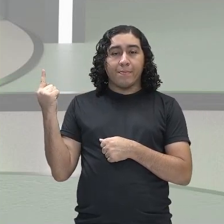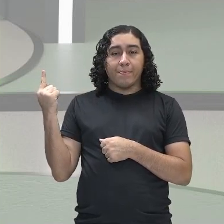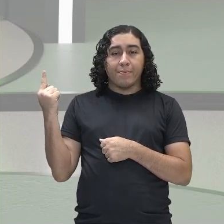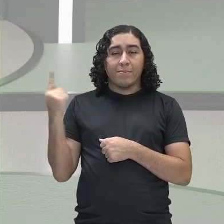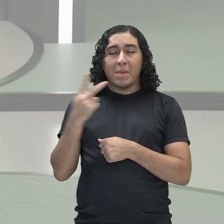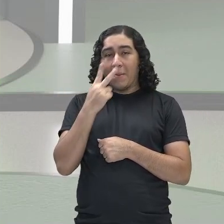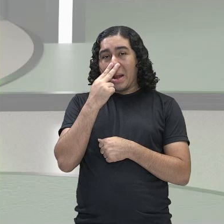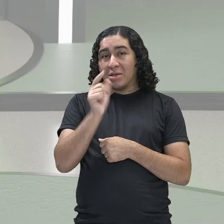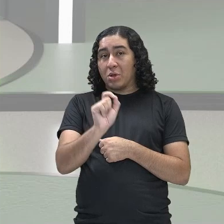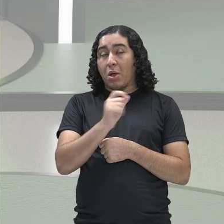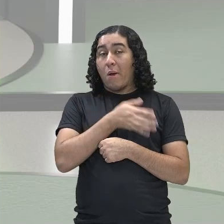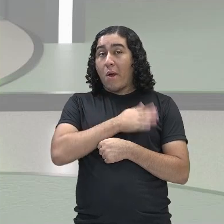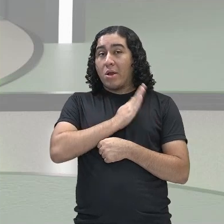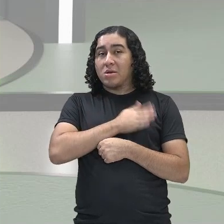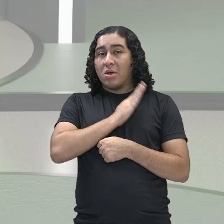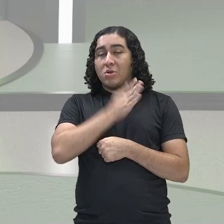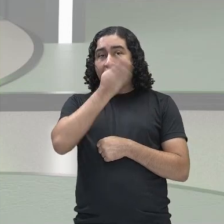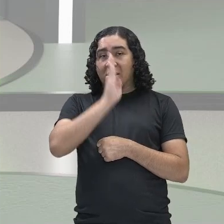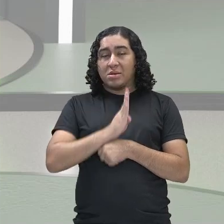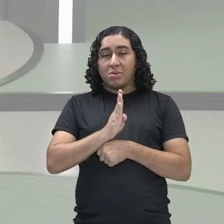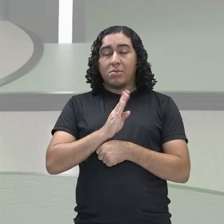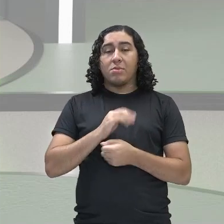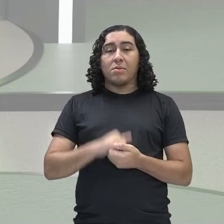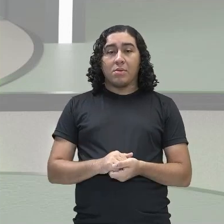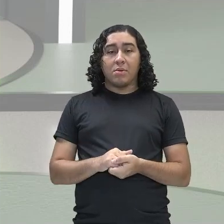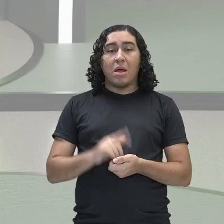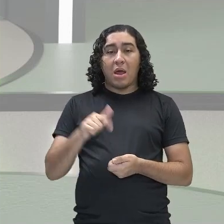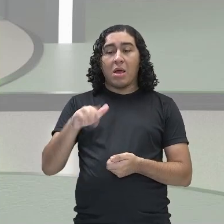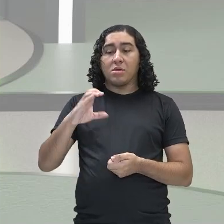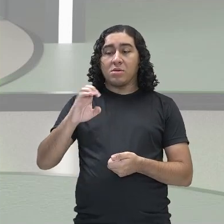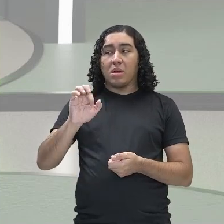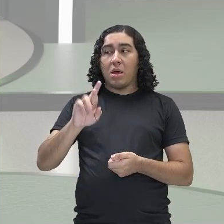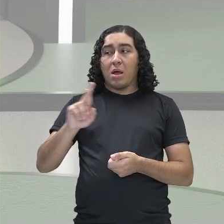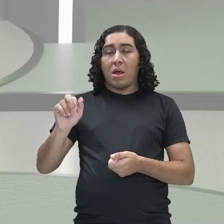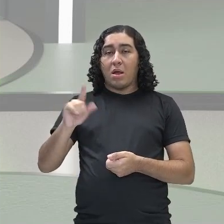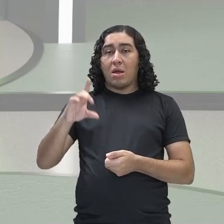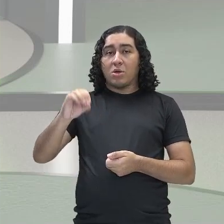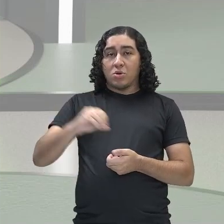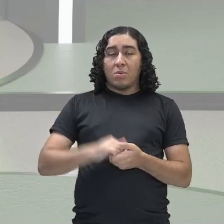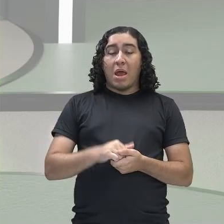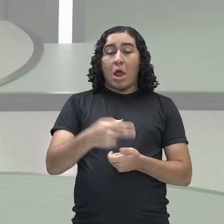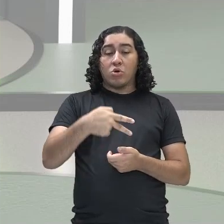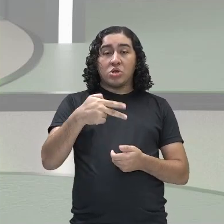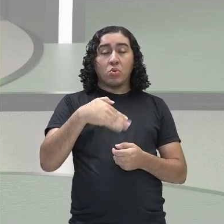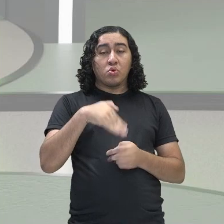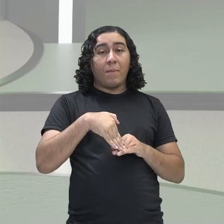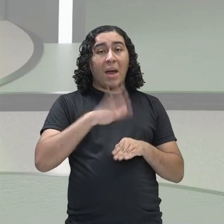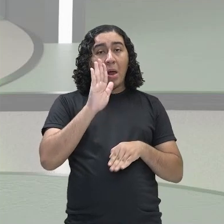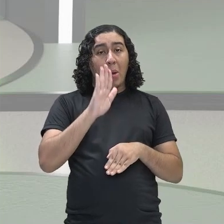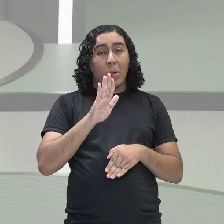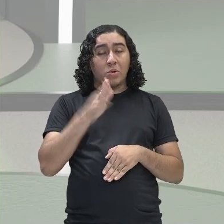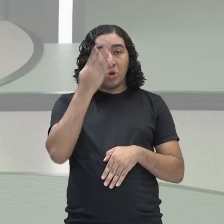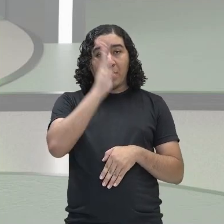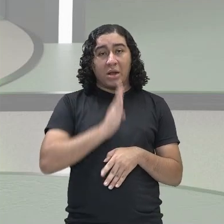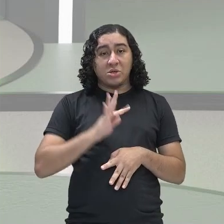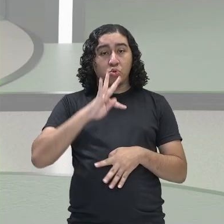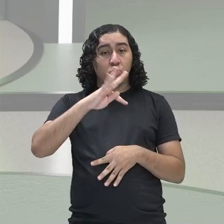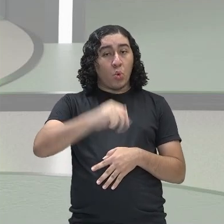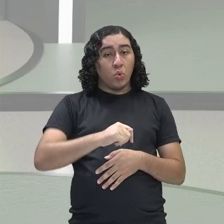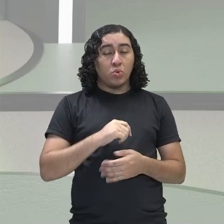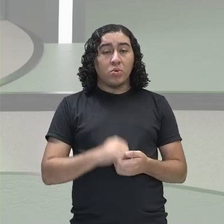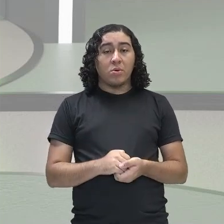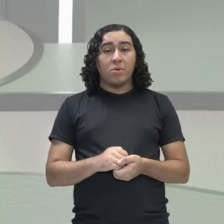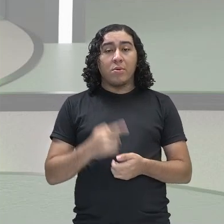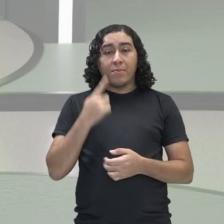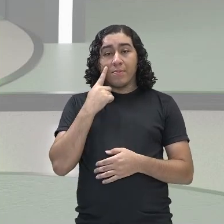do Brasil, que é o bioma cerrado e é o segundo maior bioma do Brasil, né? Então a gente consegue observar aqui